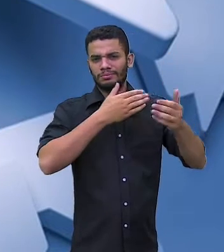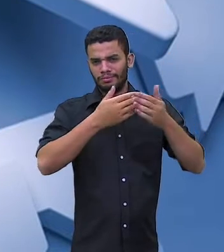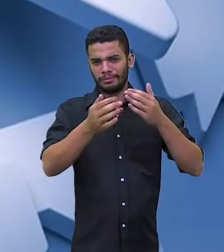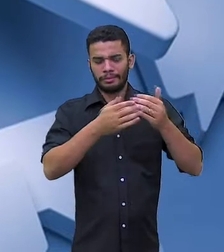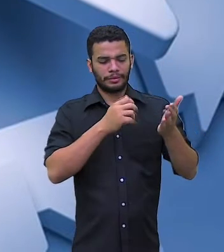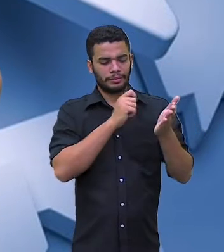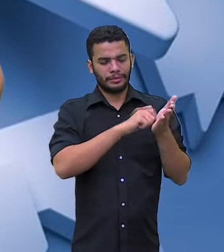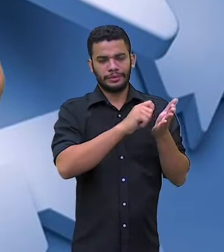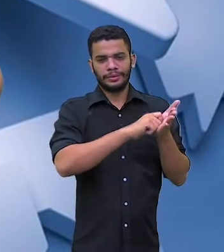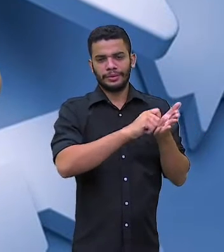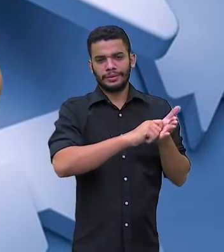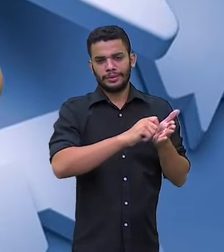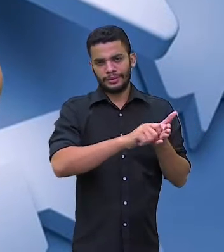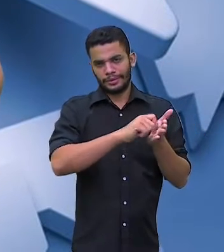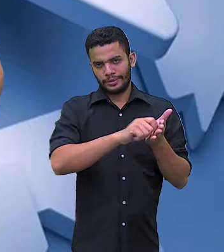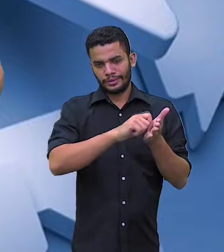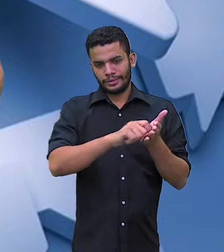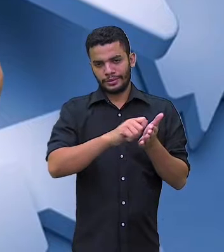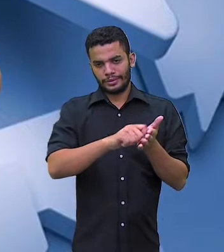assunto é assunto